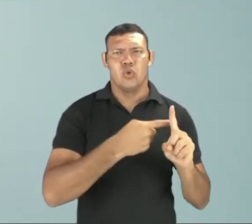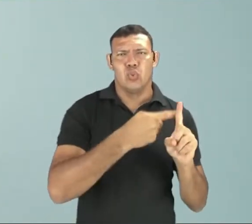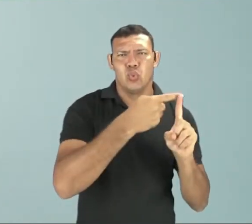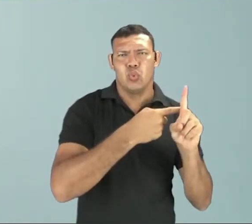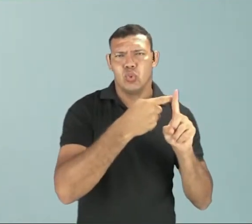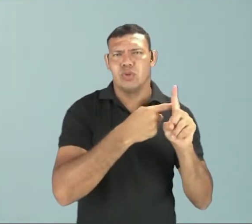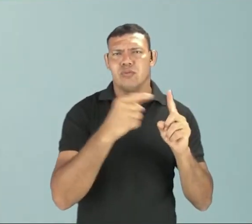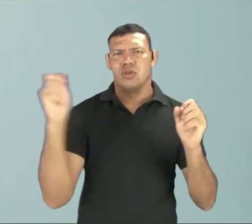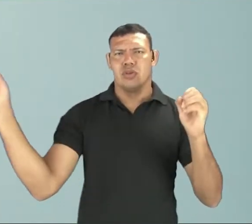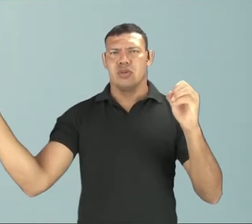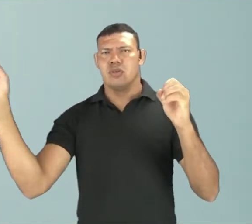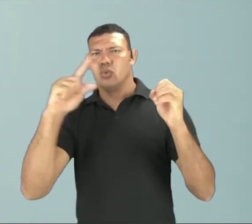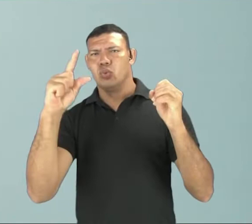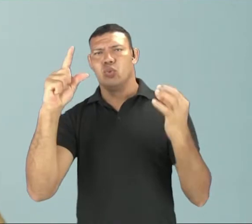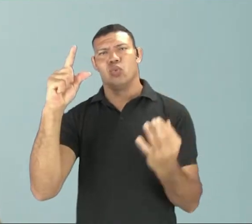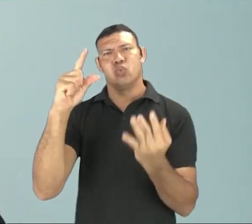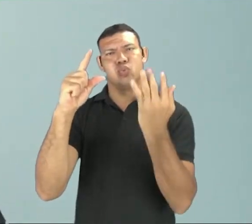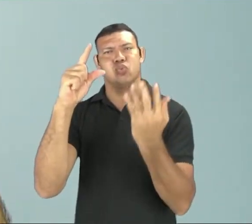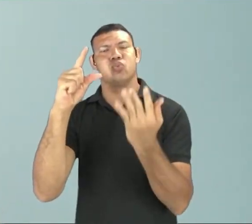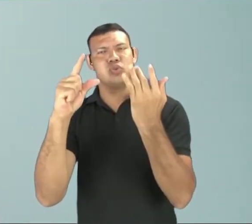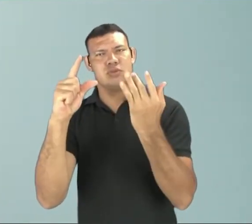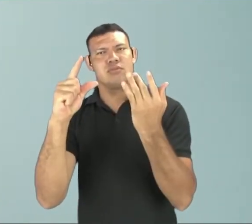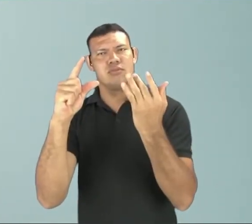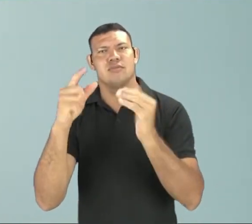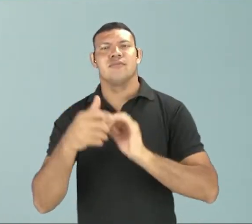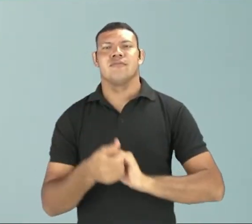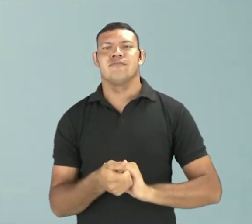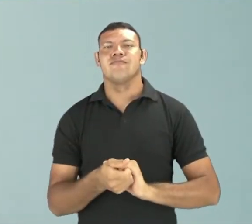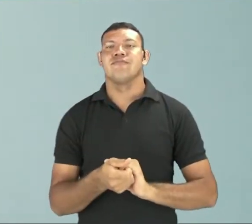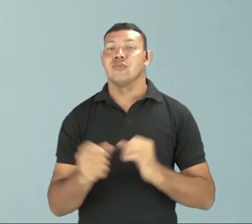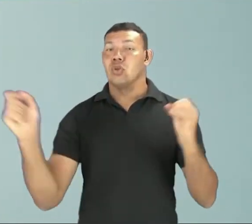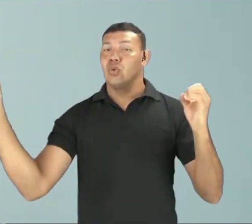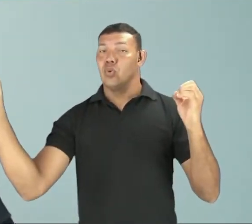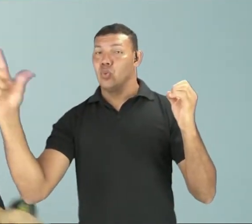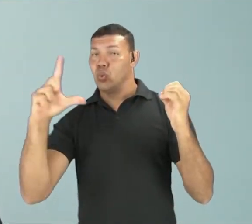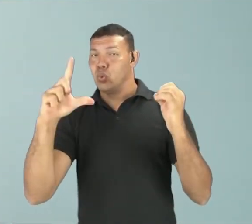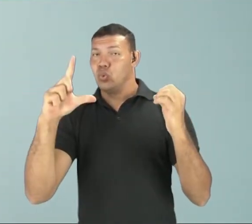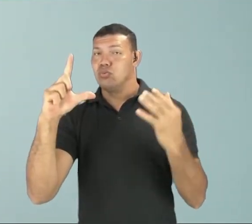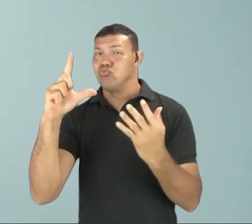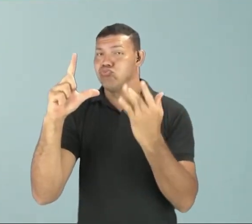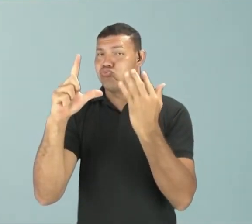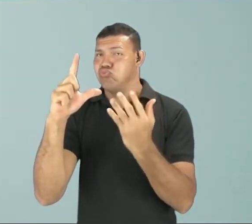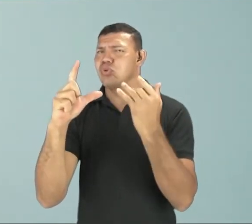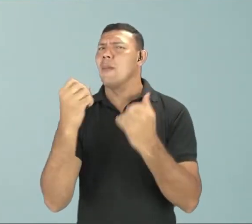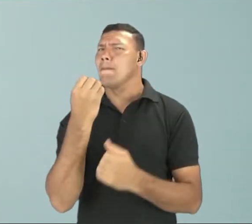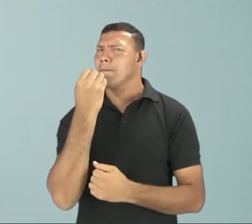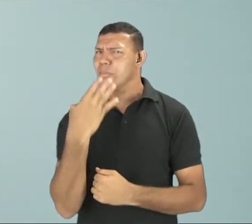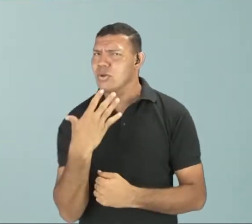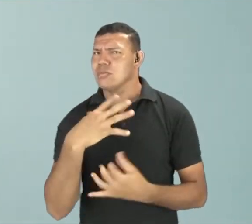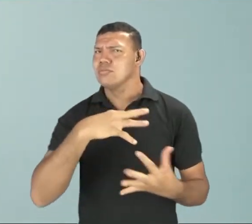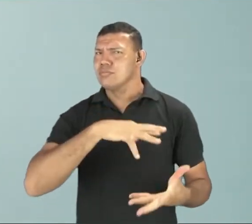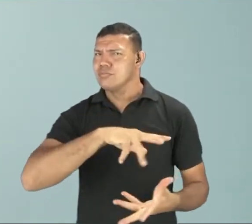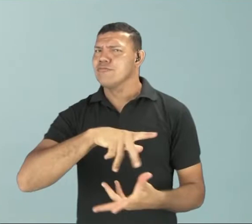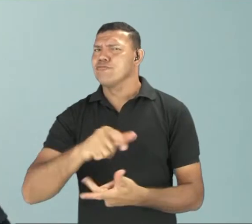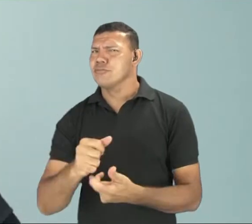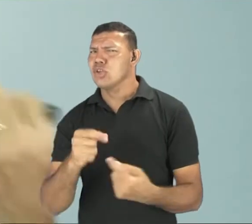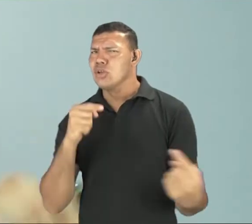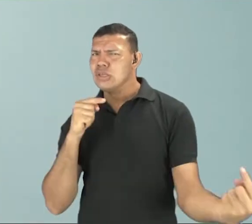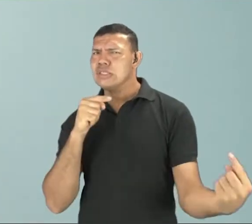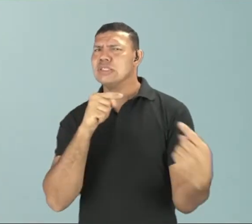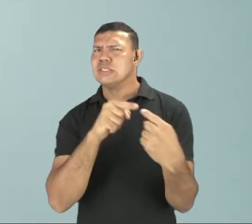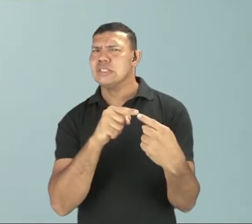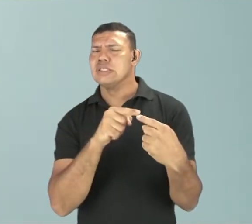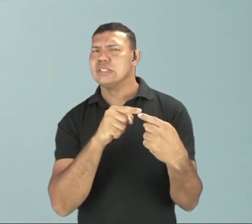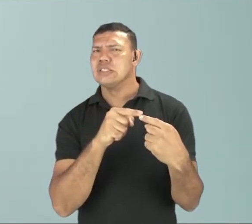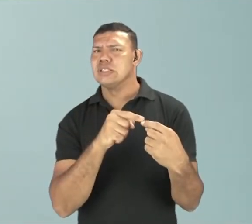acham? Agora há pouco eu falei que o efeito estufa ele é bom para o nosso planeta, mas existe alguma relação com o aquecimento global e